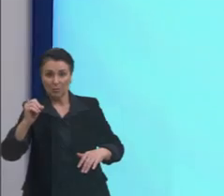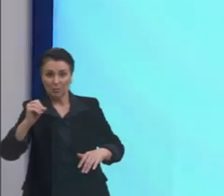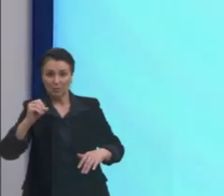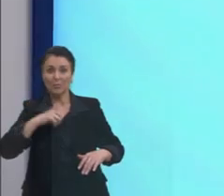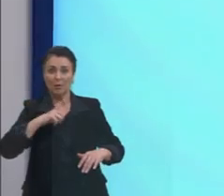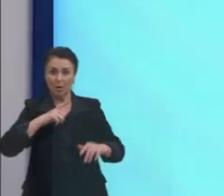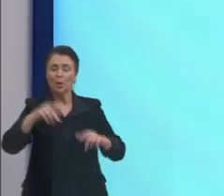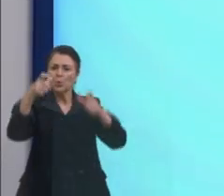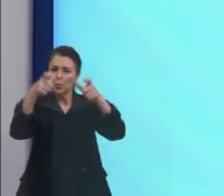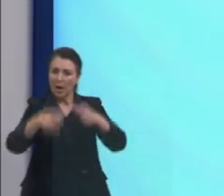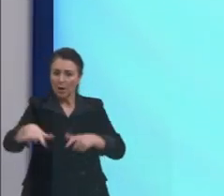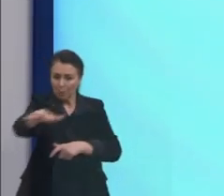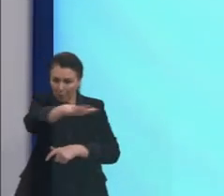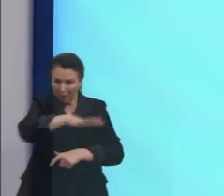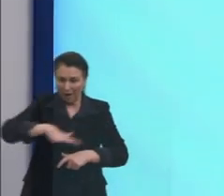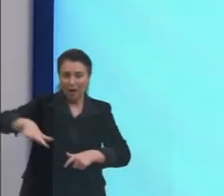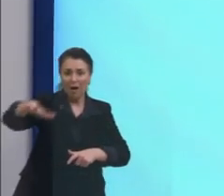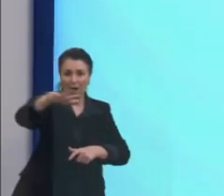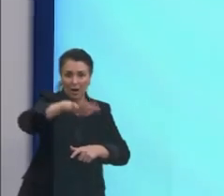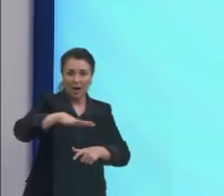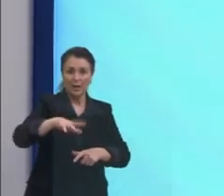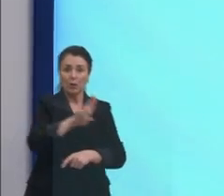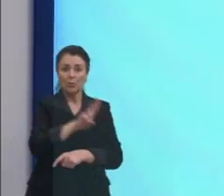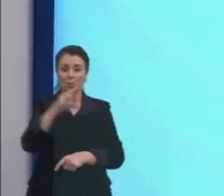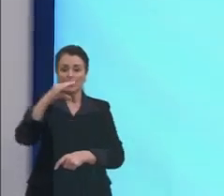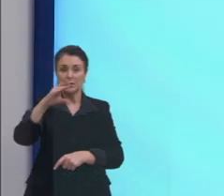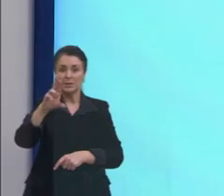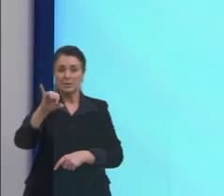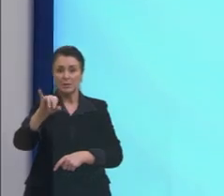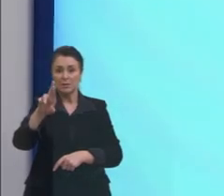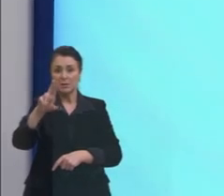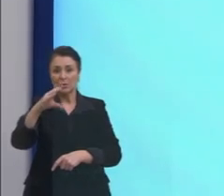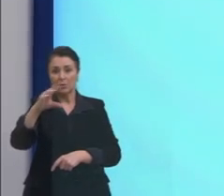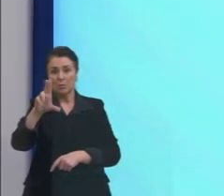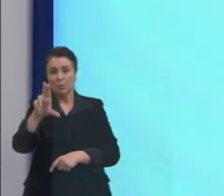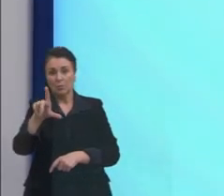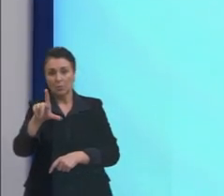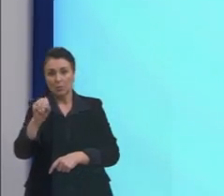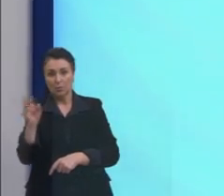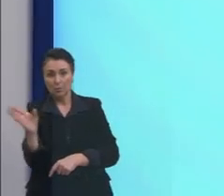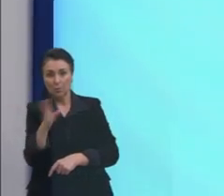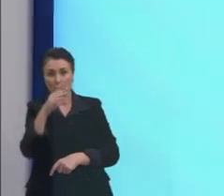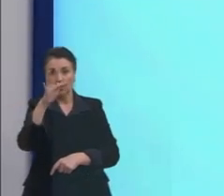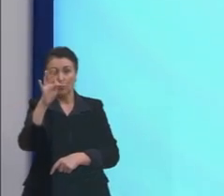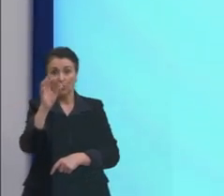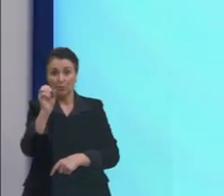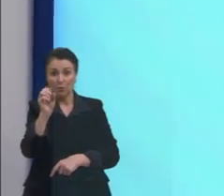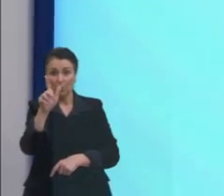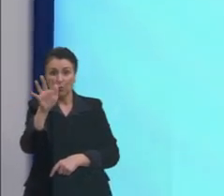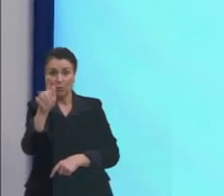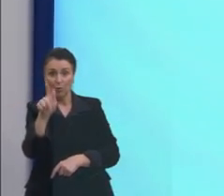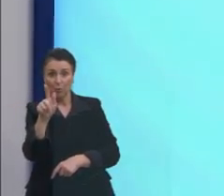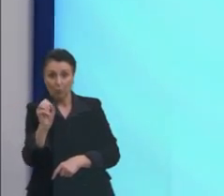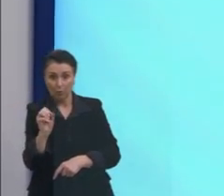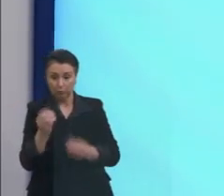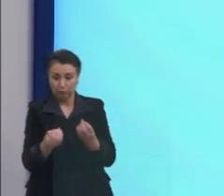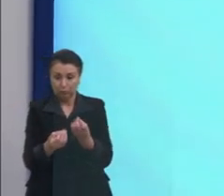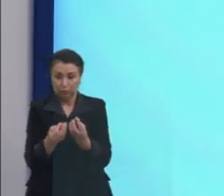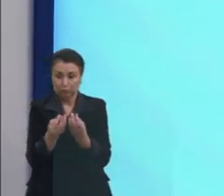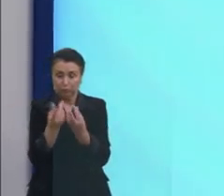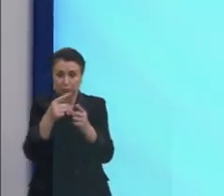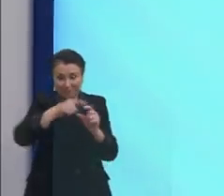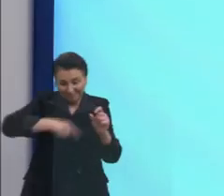vulcões né Atividade Aí vulcânica muito intensa tá a gurizada é a Luana aí que pode aparecer para